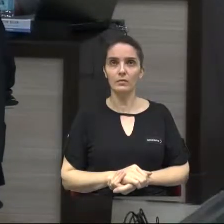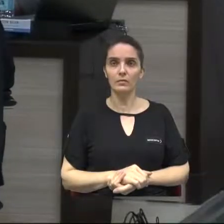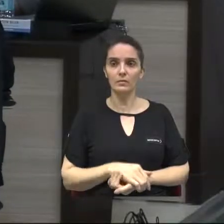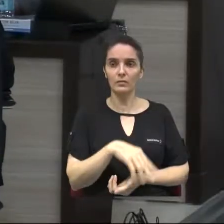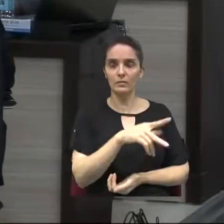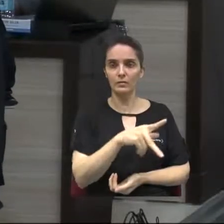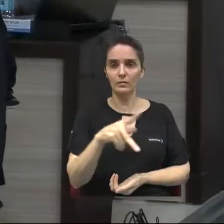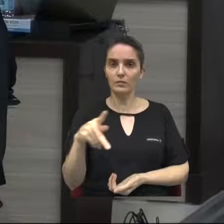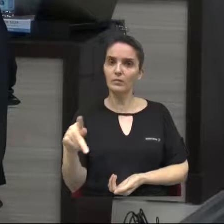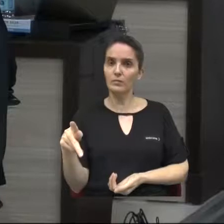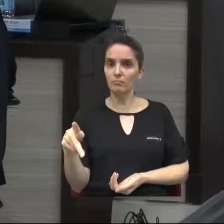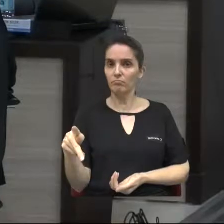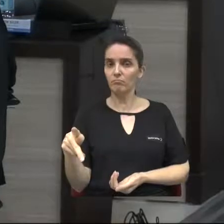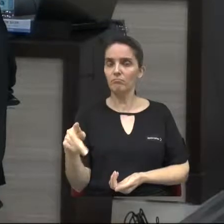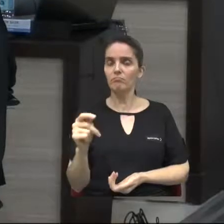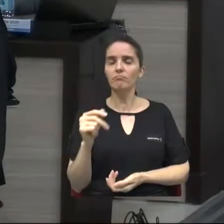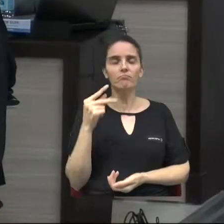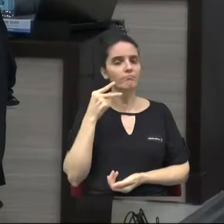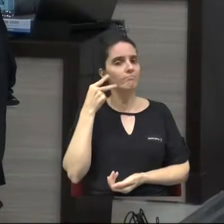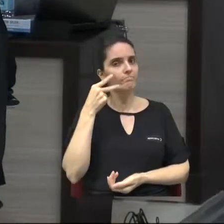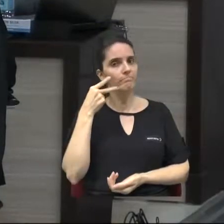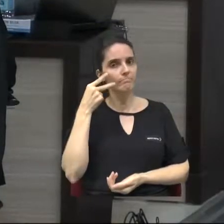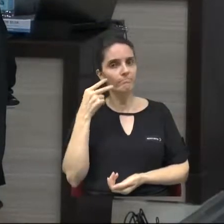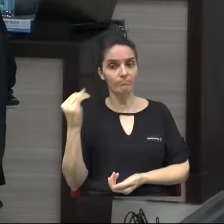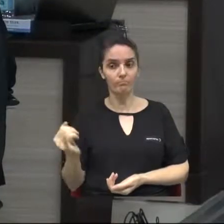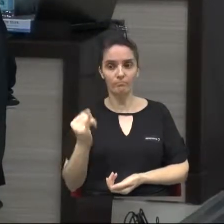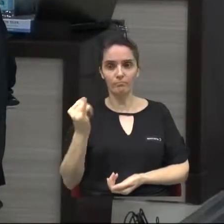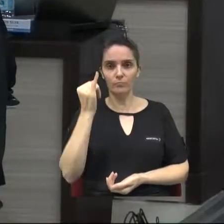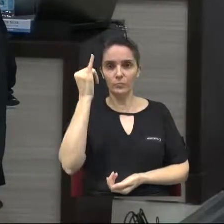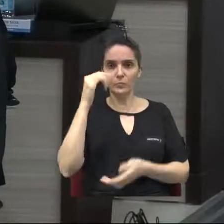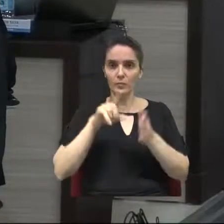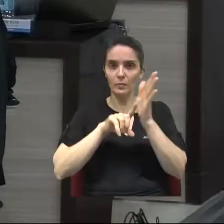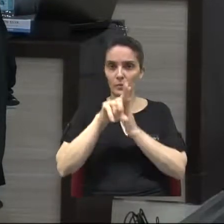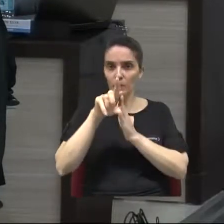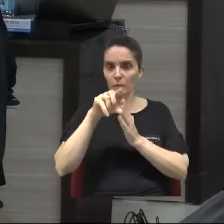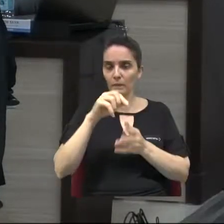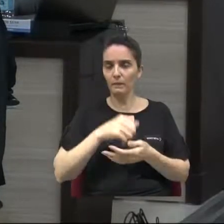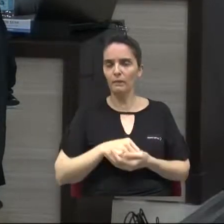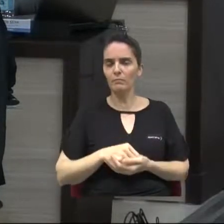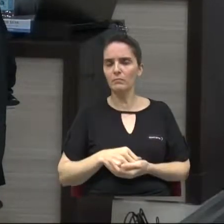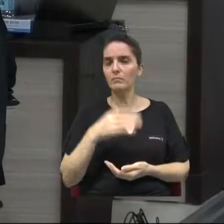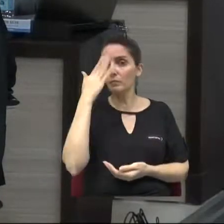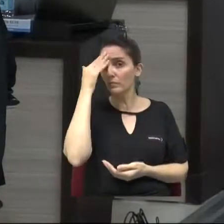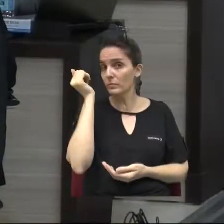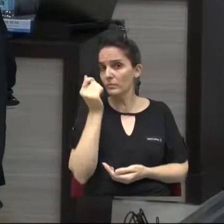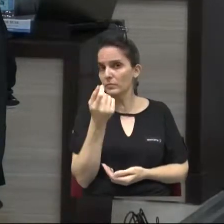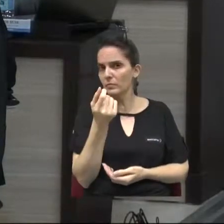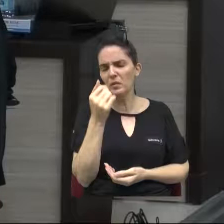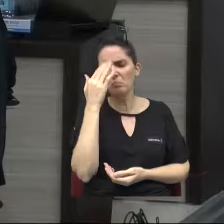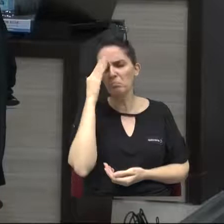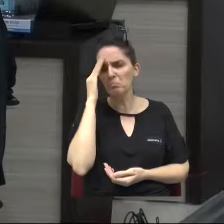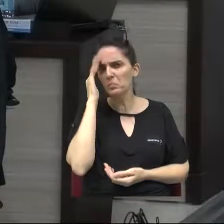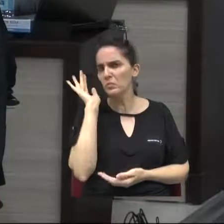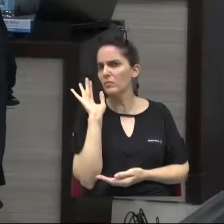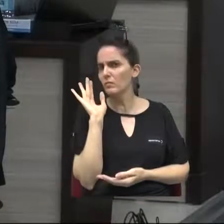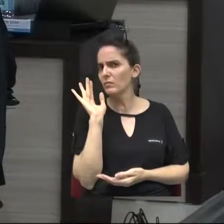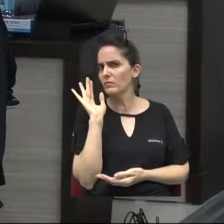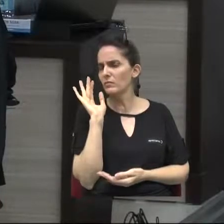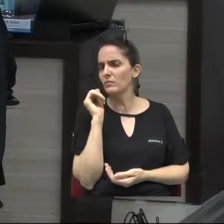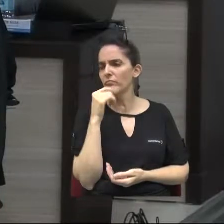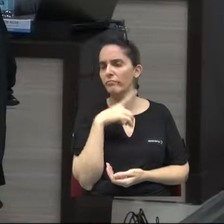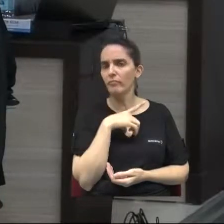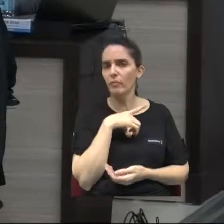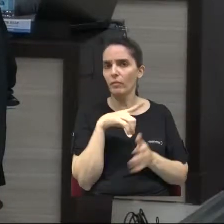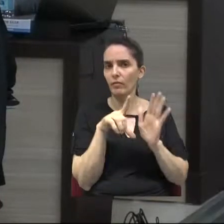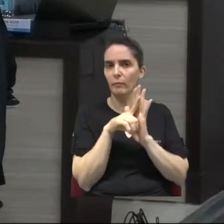presidente, senhoras e senhores vereadores, é importante o requerimento para questionar valores. Eu só não entendi, existe uma lei